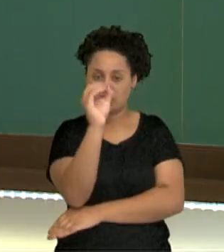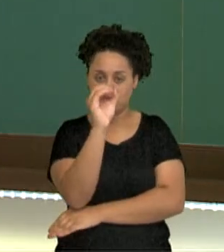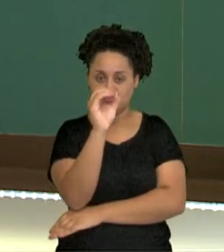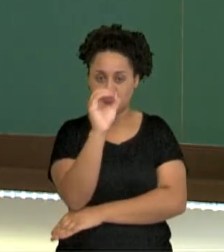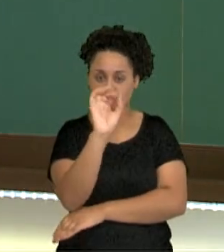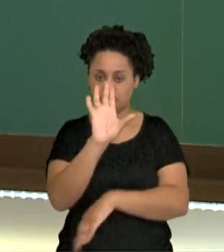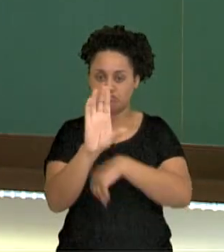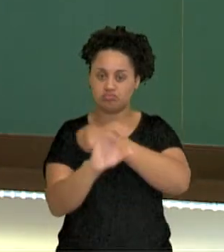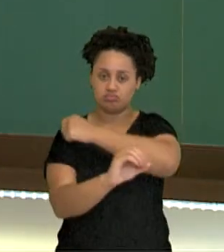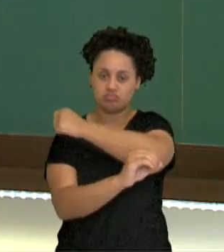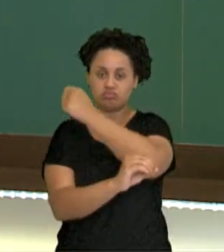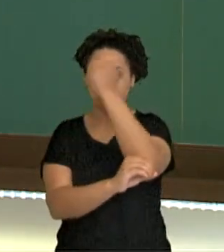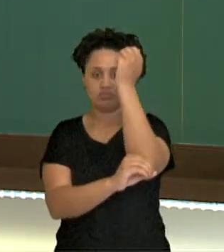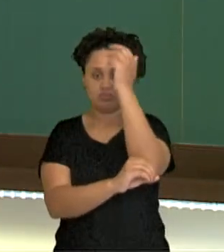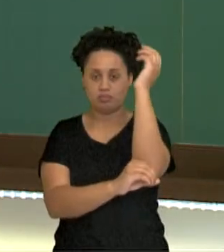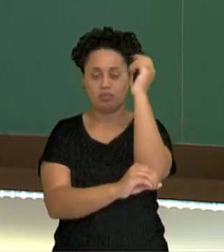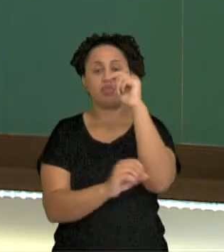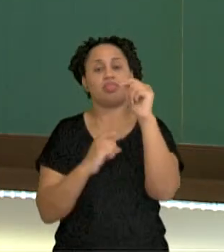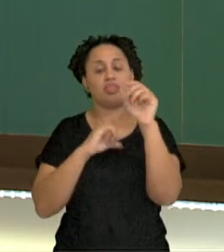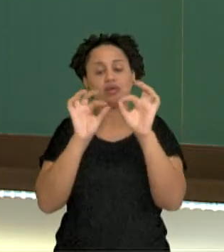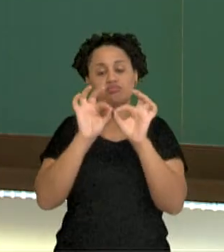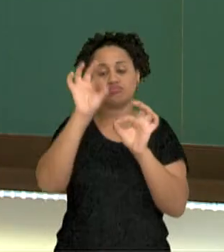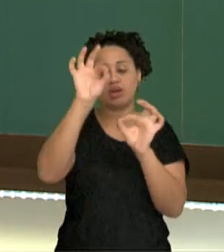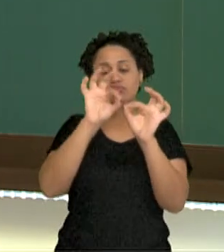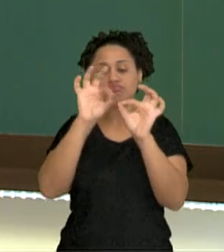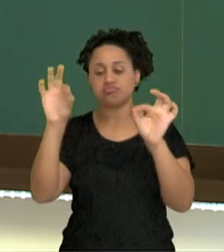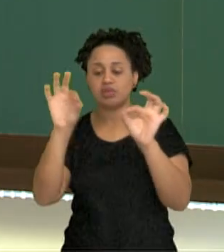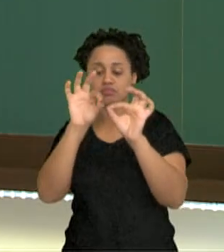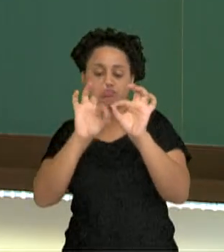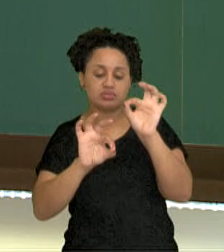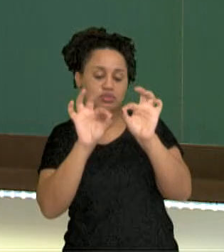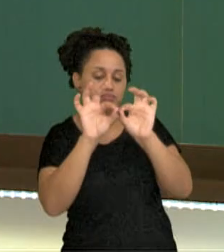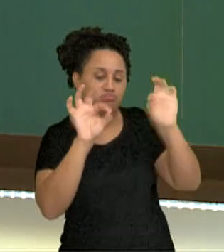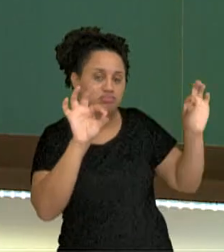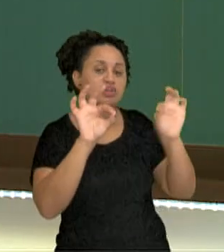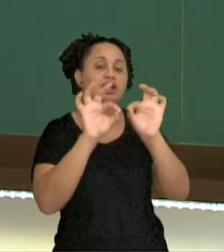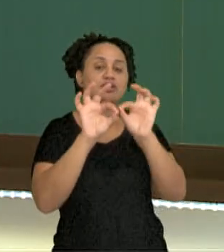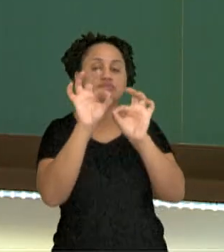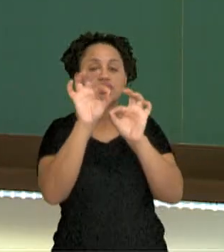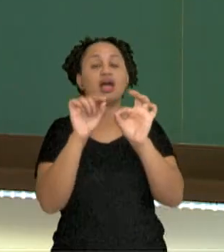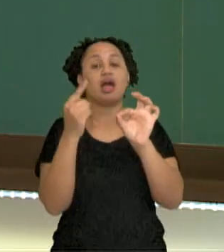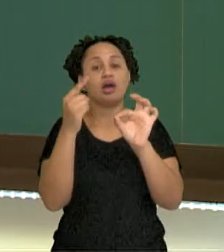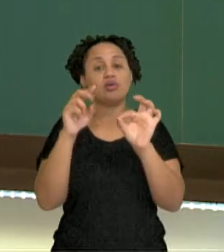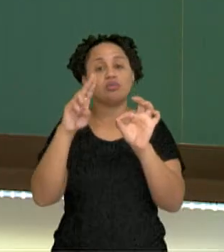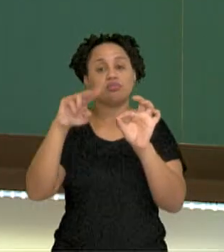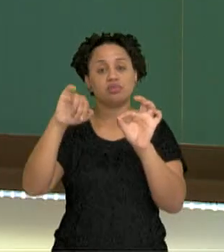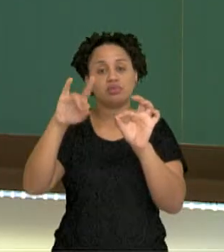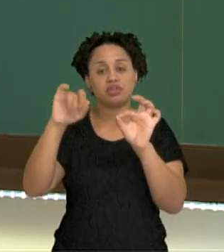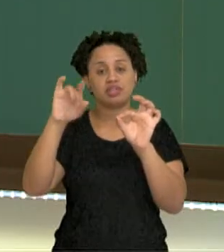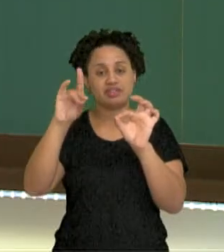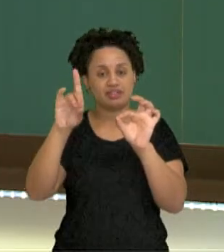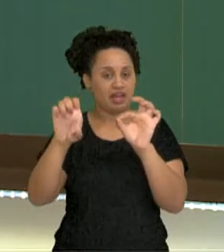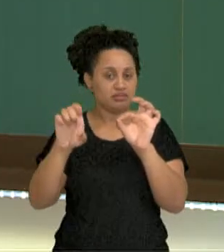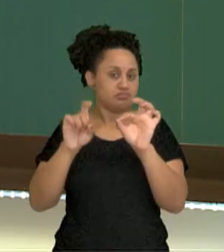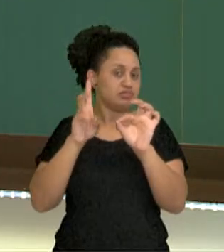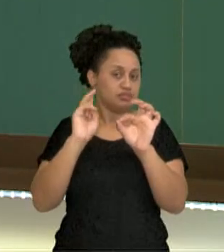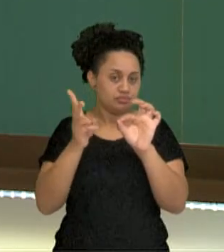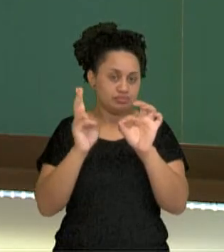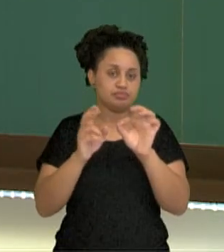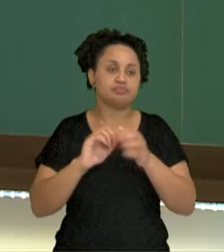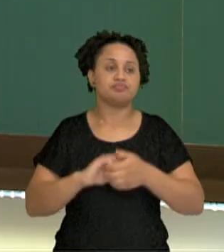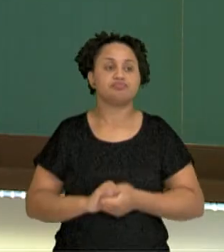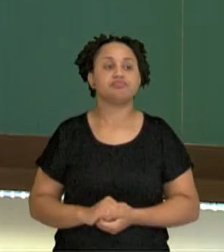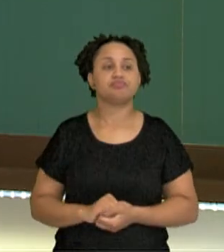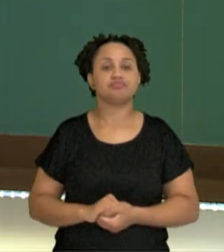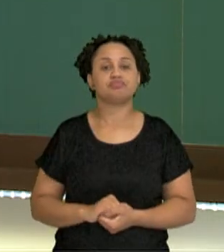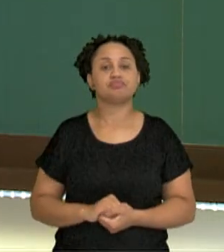e que tem o raio unitário. A distância do centro até qualquer um de seus pontos da circunferência é igual a 1. E